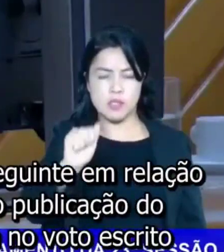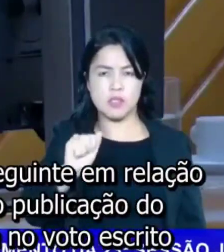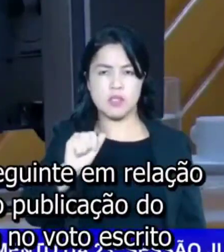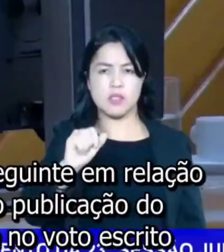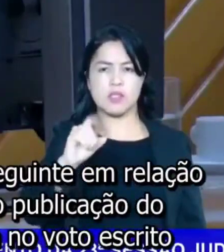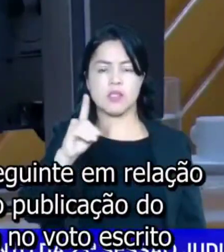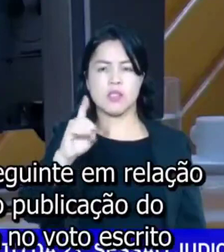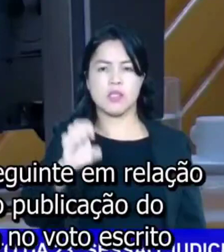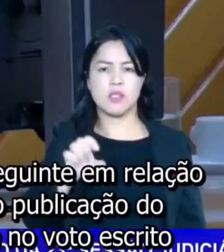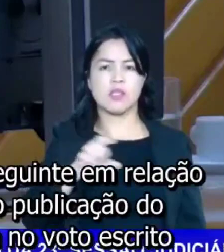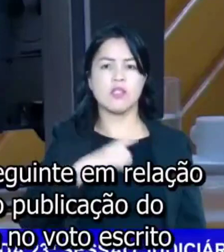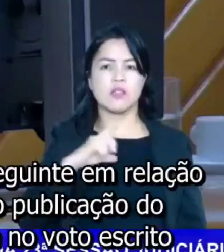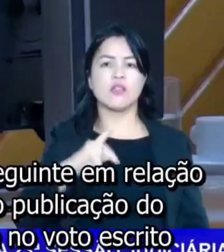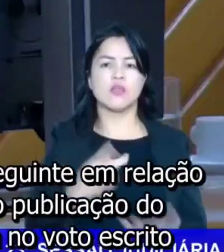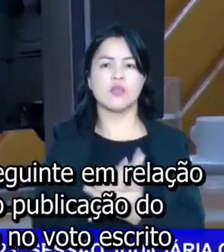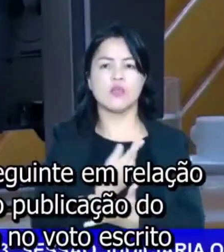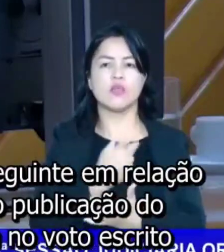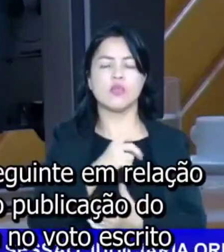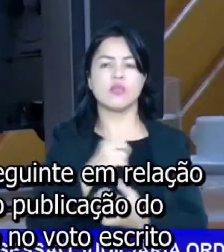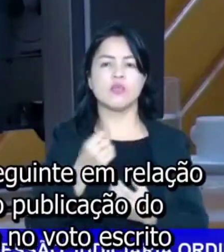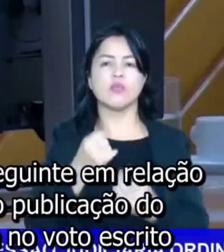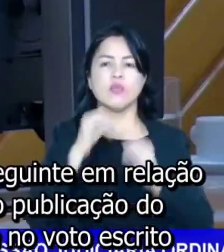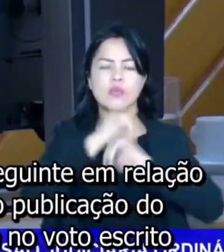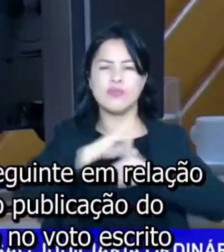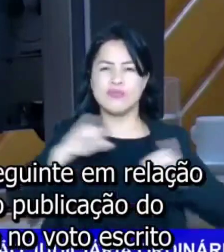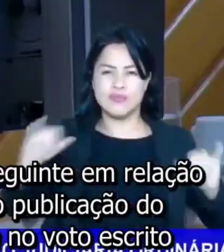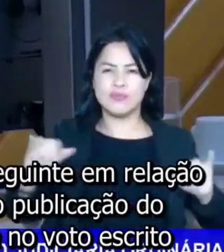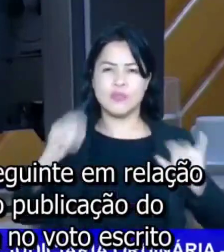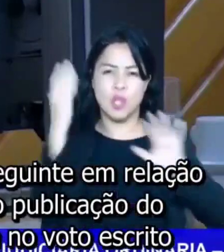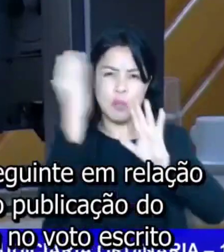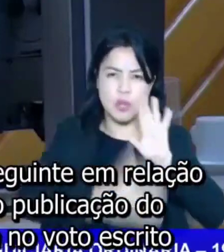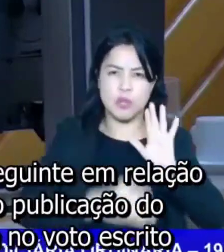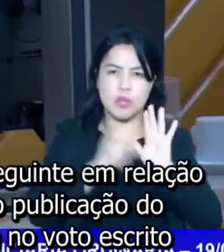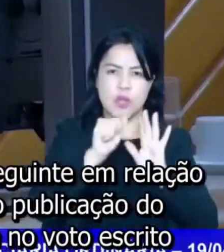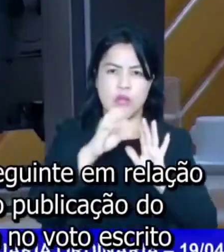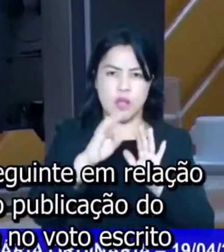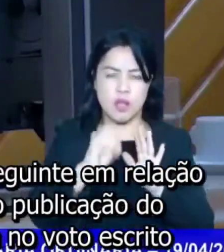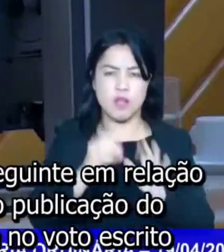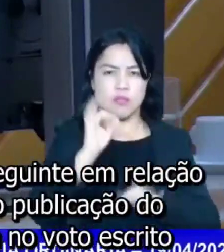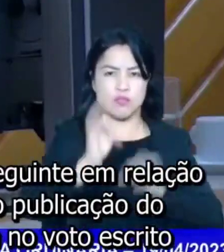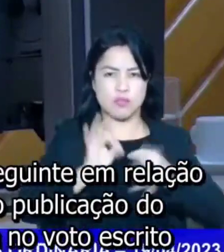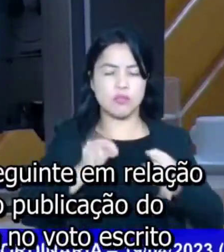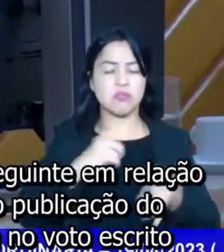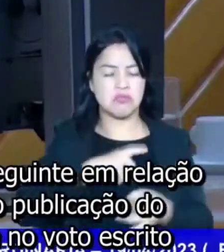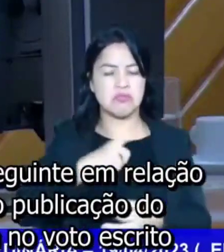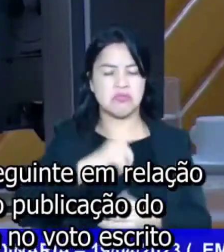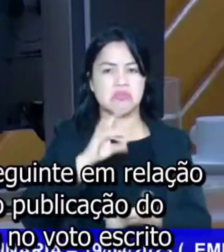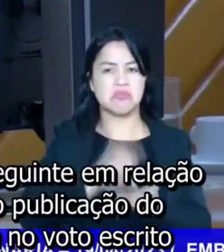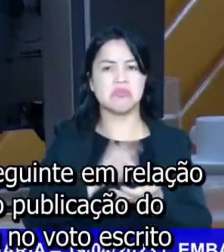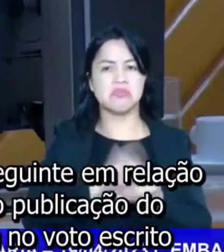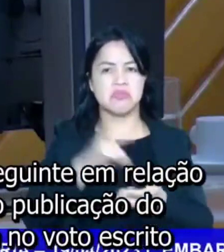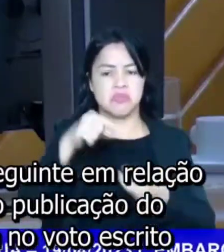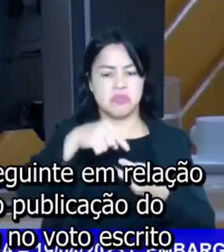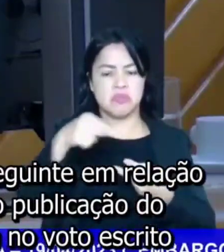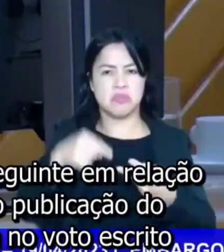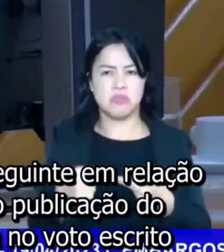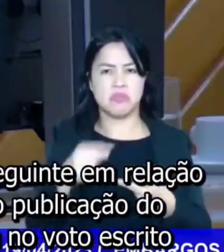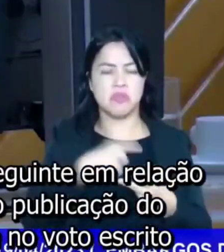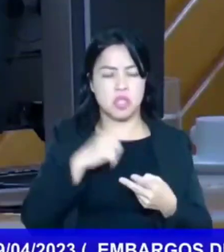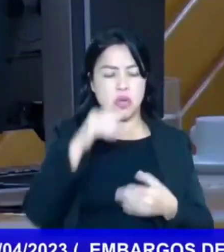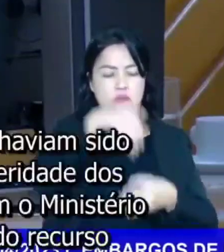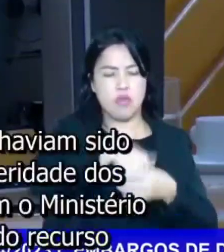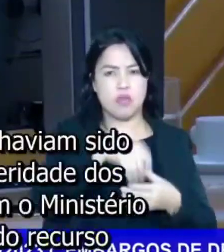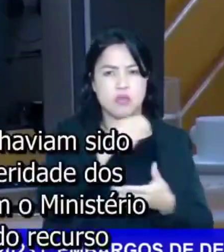Ocorre que, com a aprovação do acordo, a publicação do ato judicial, se verificou que, de fato, os temas constam no voto